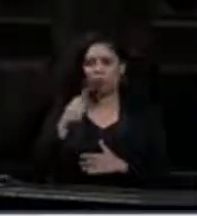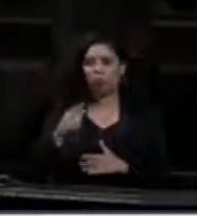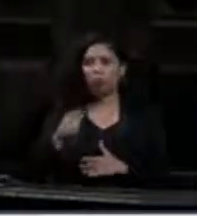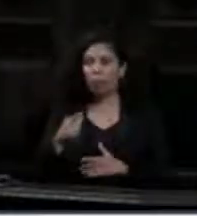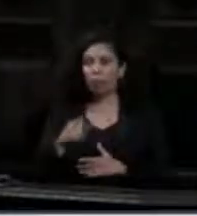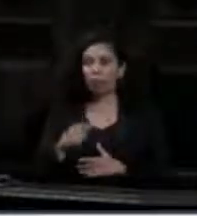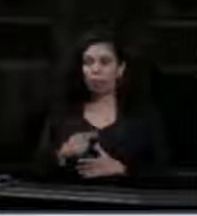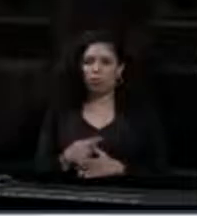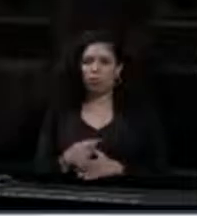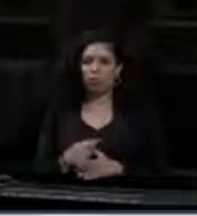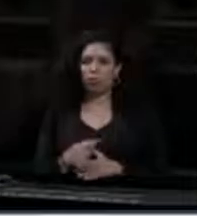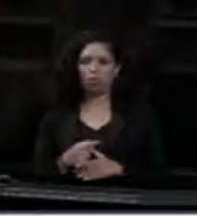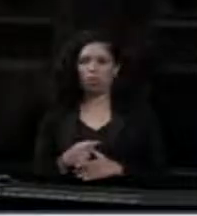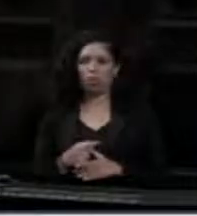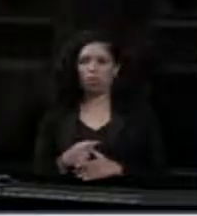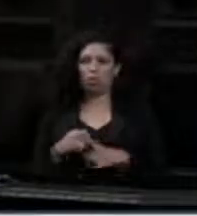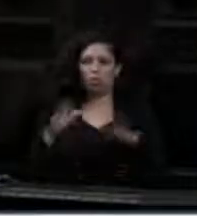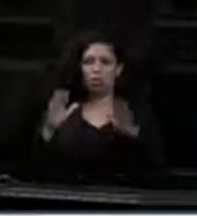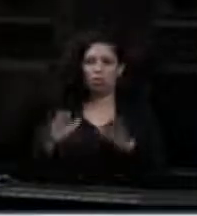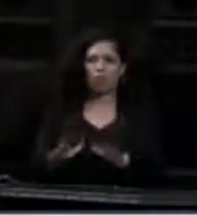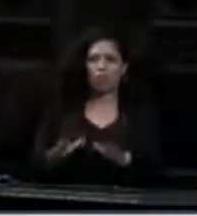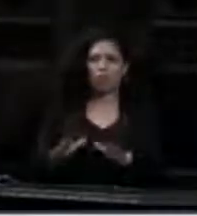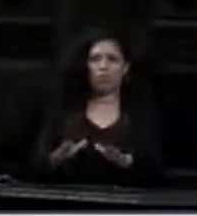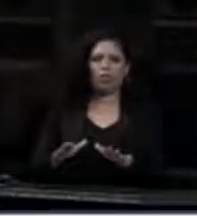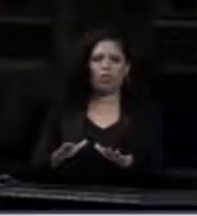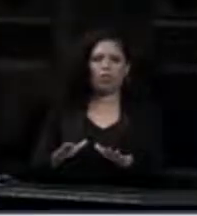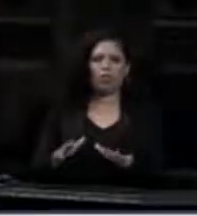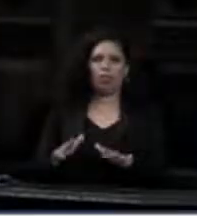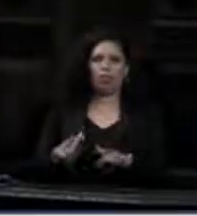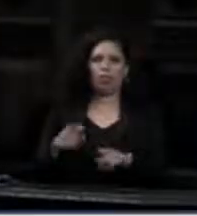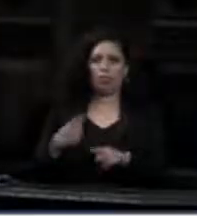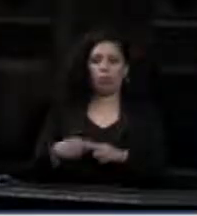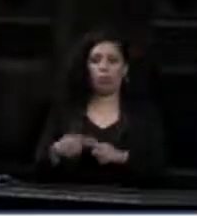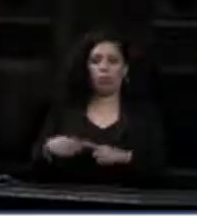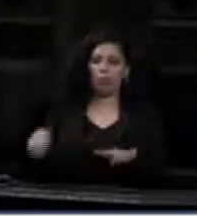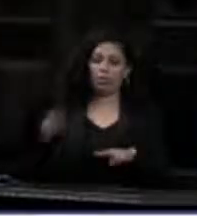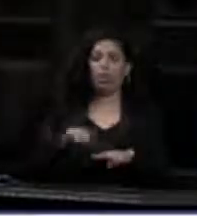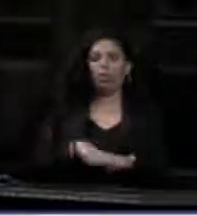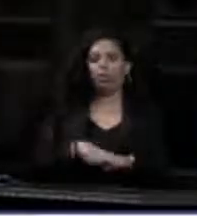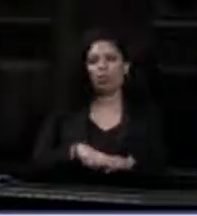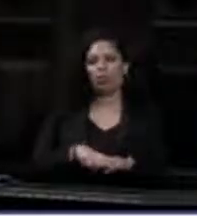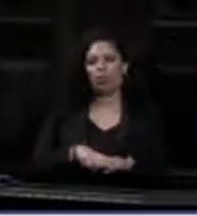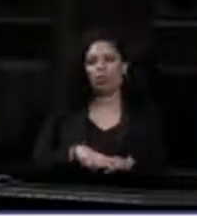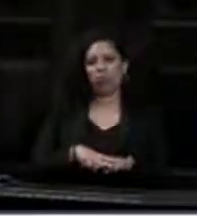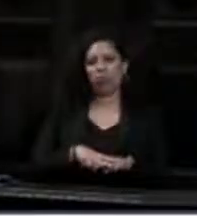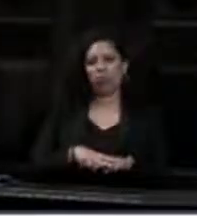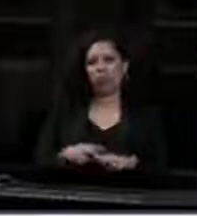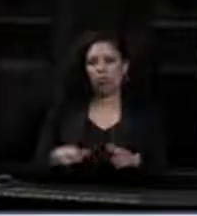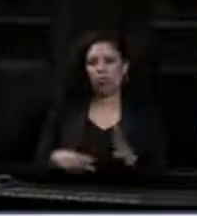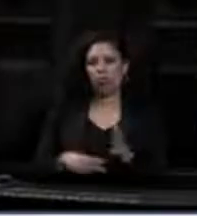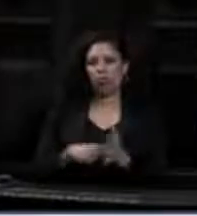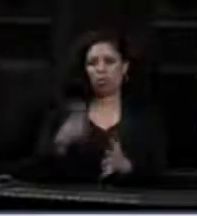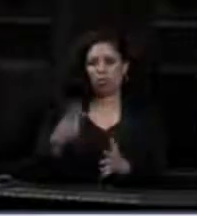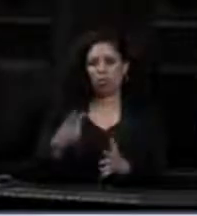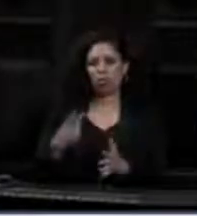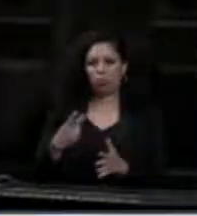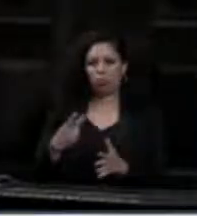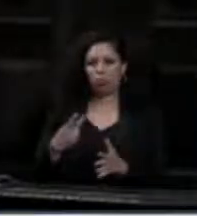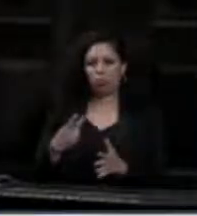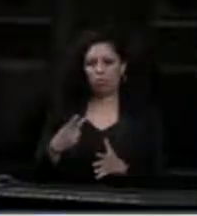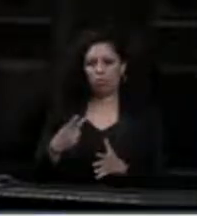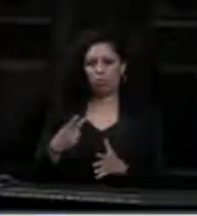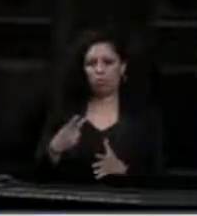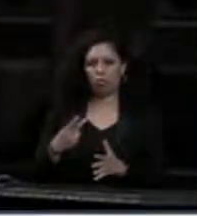preso por estar condenado em segunda instância e no momento que